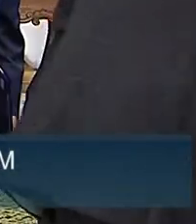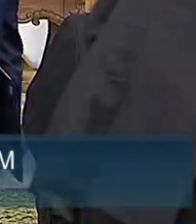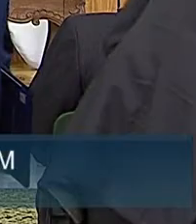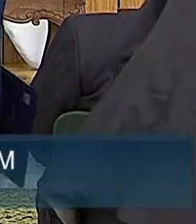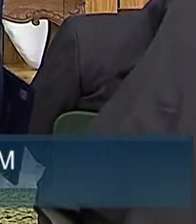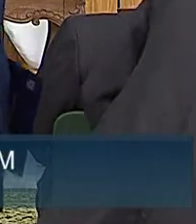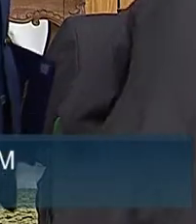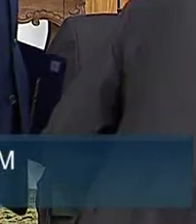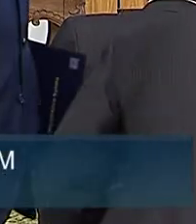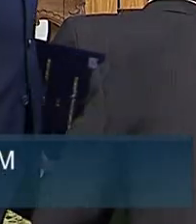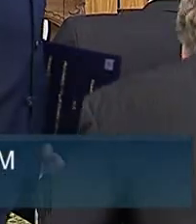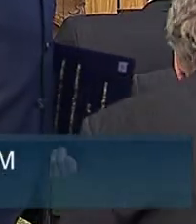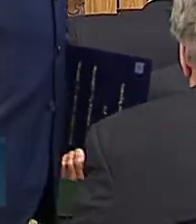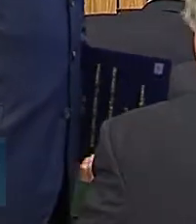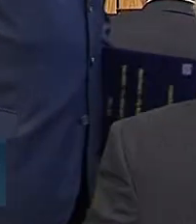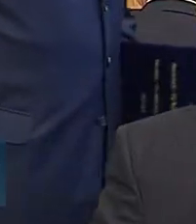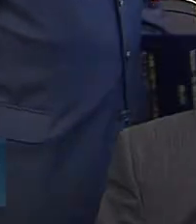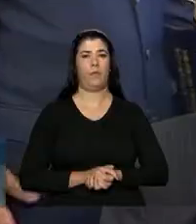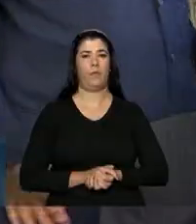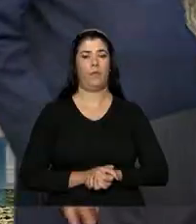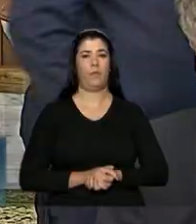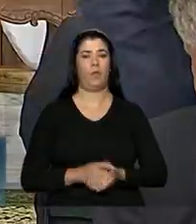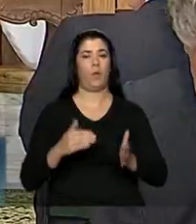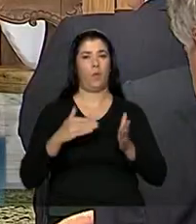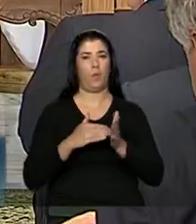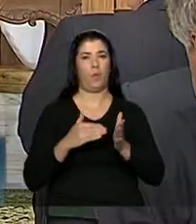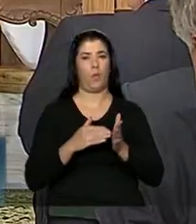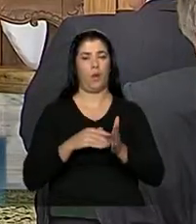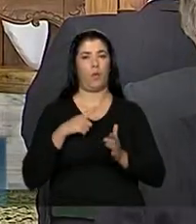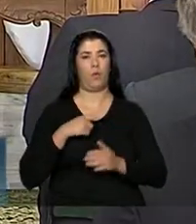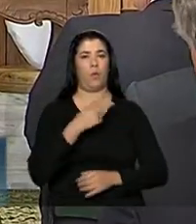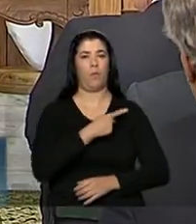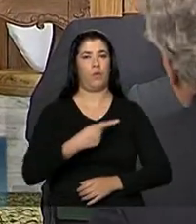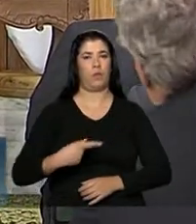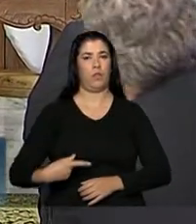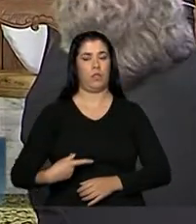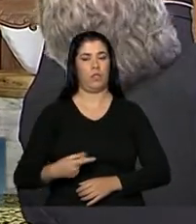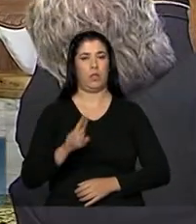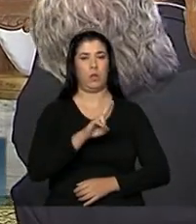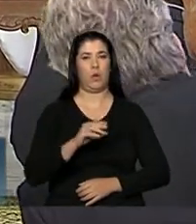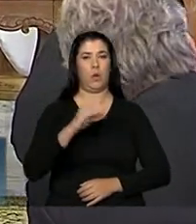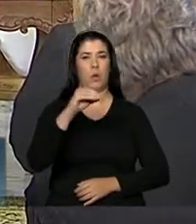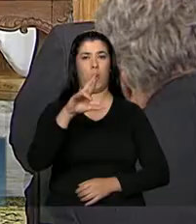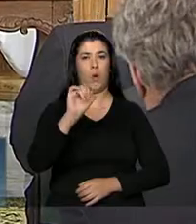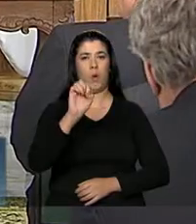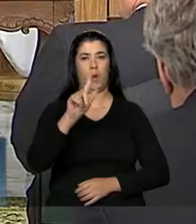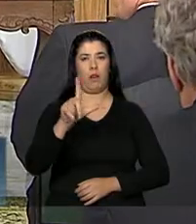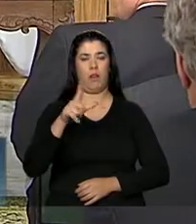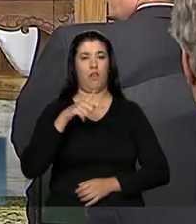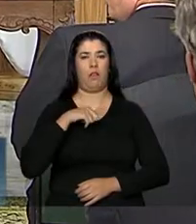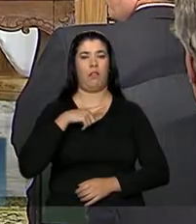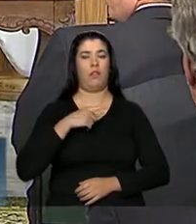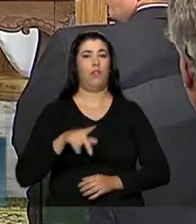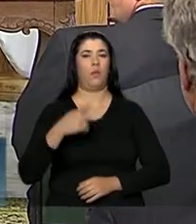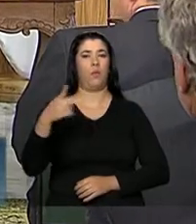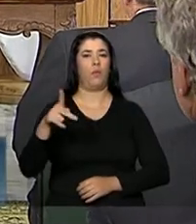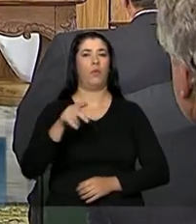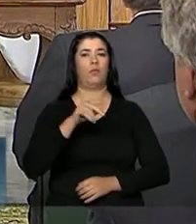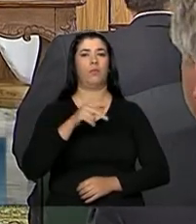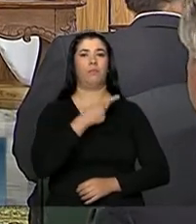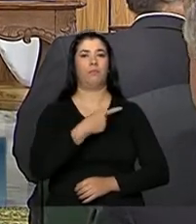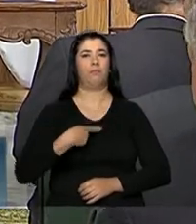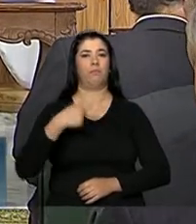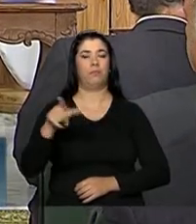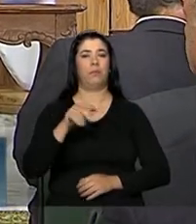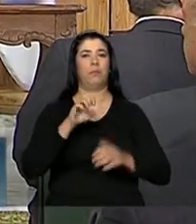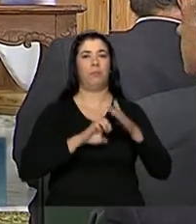Por fim, o presidente do Korea Exim Bank e o diretor-presidente da Vale, Murilo Ferreira, assinam um memorando